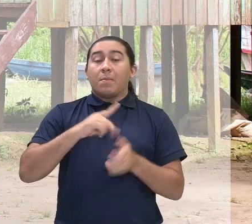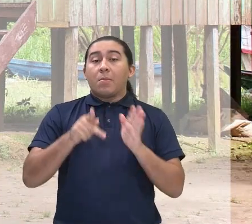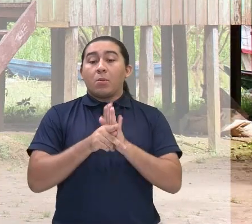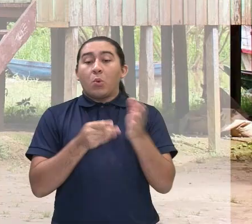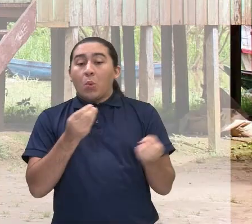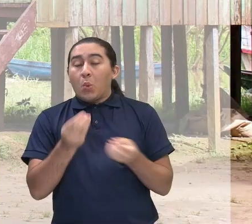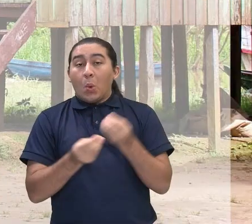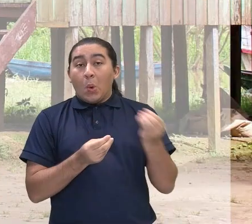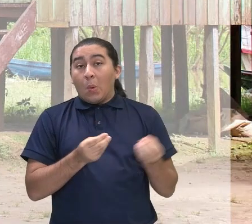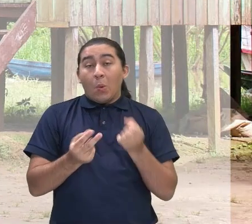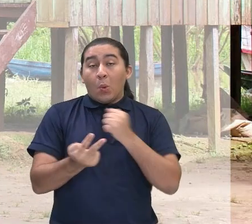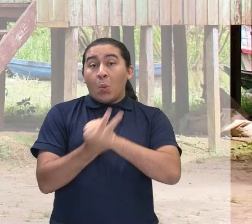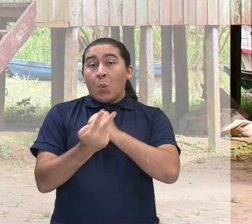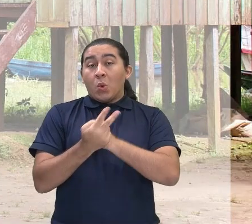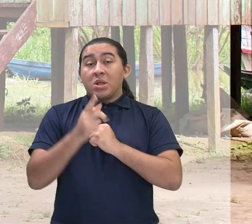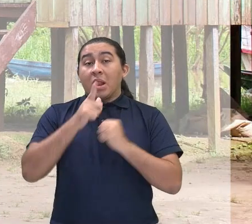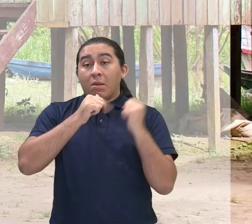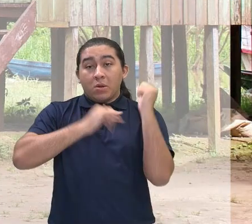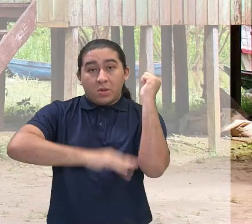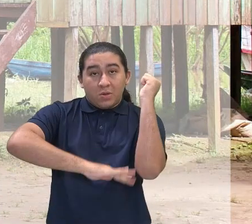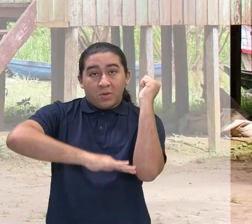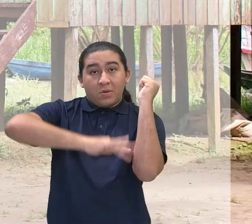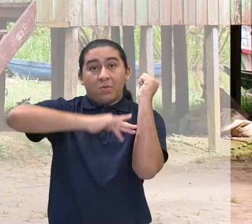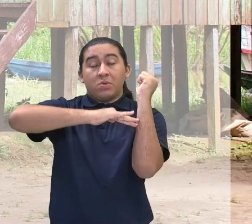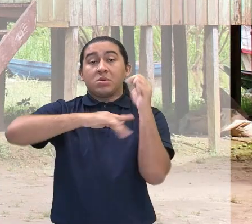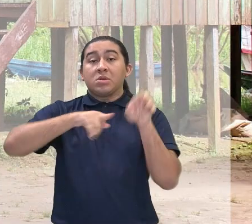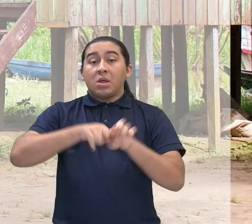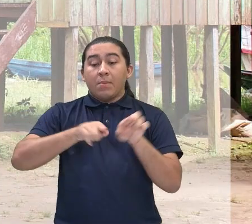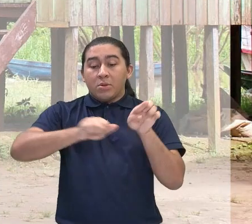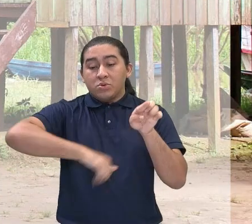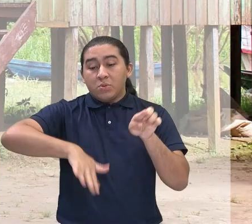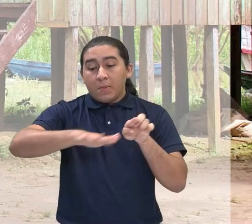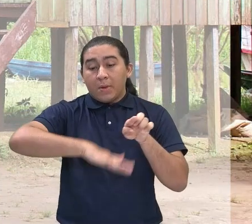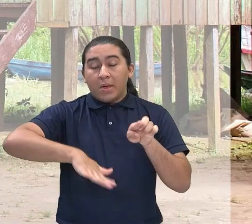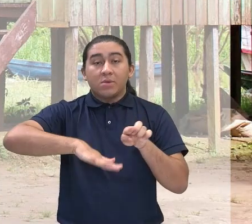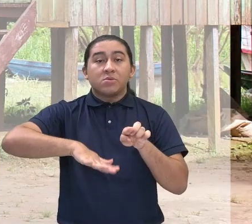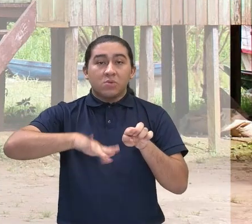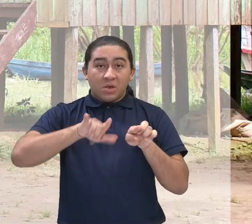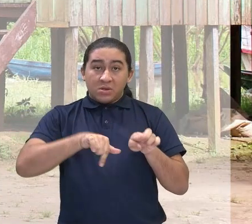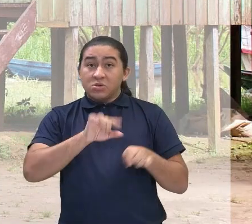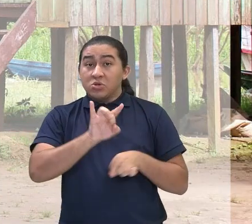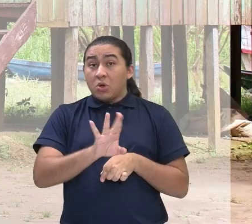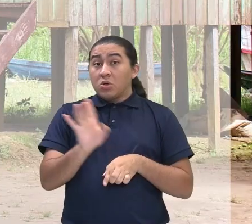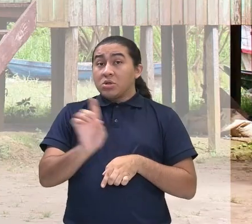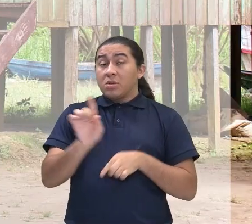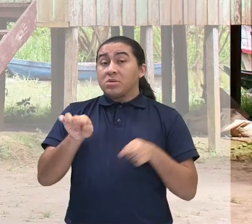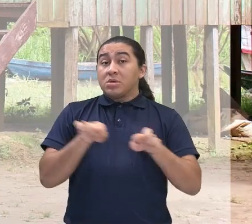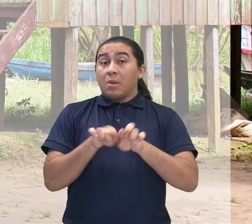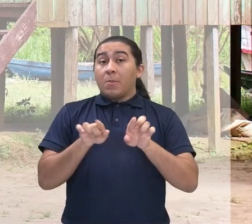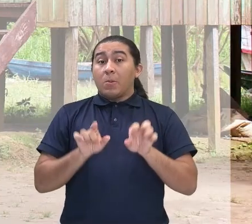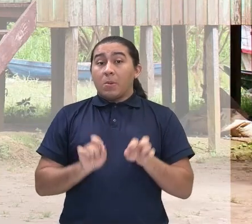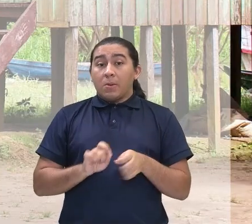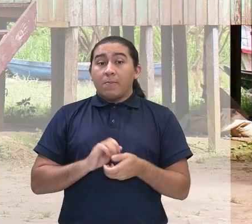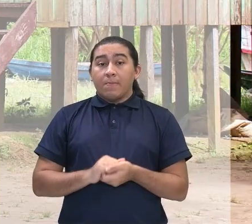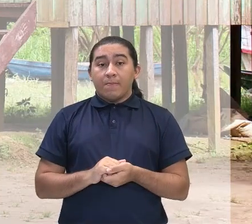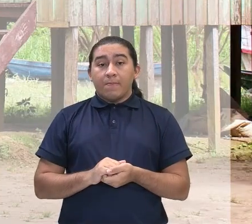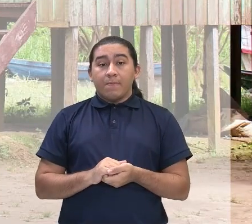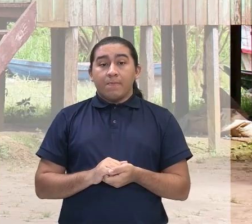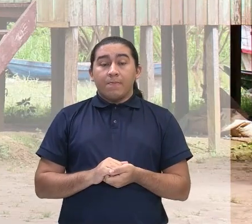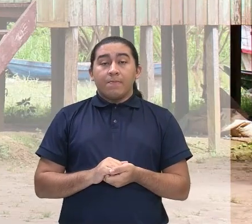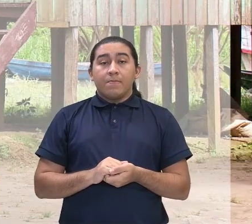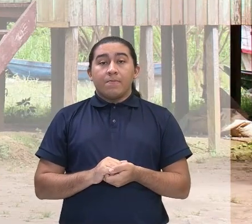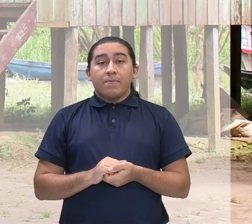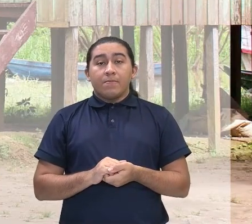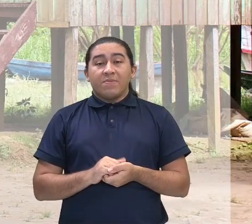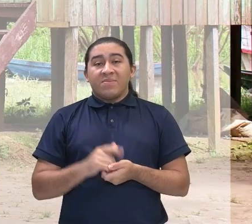e não somente com as regiões alagadas, mas também para fugir, né, de